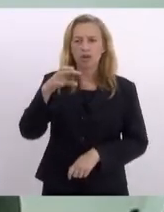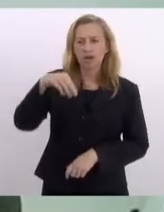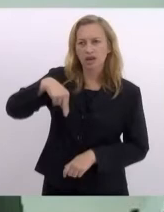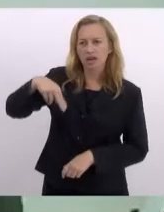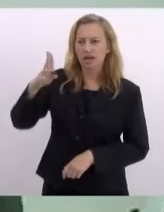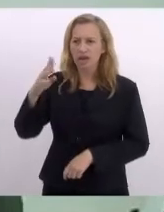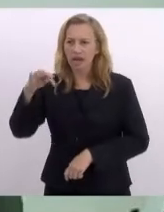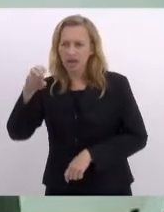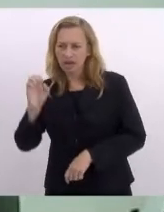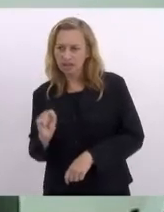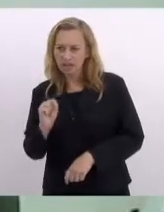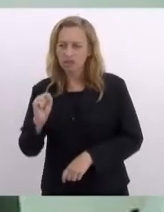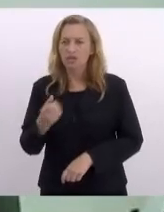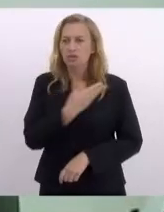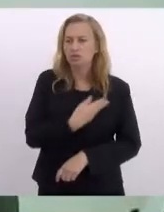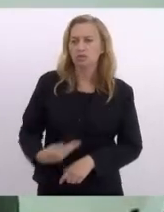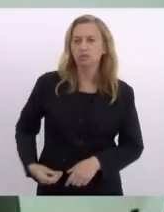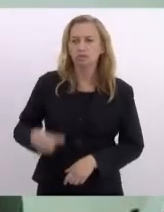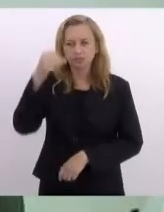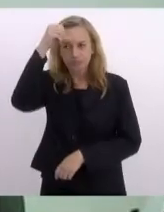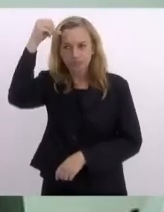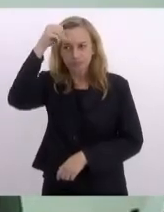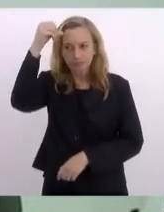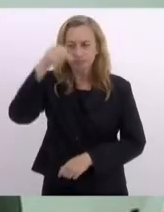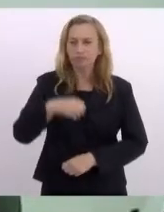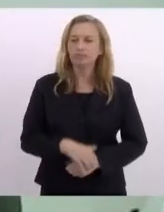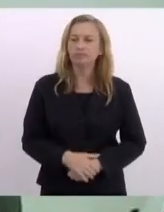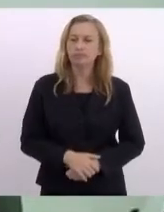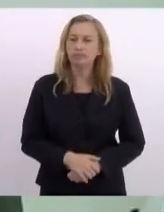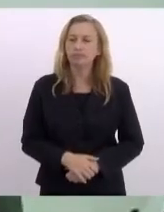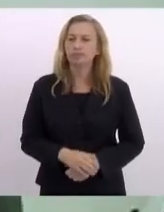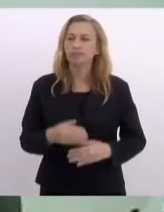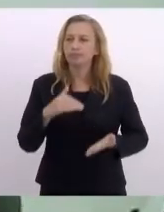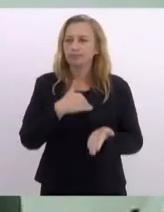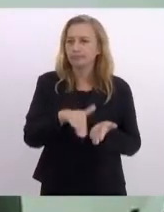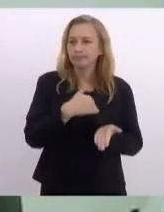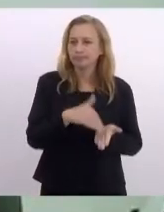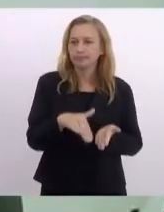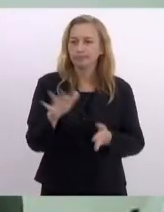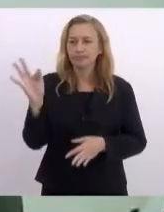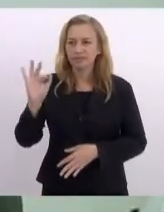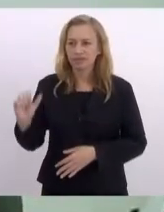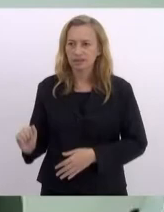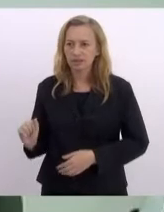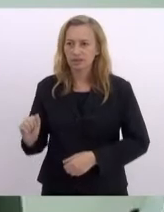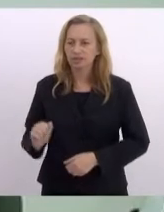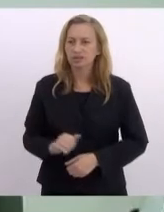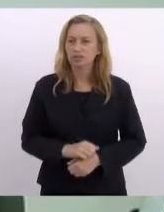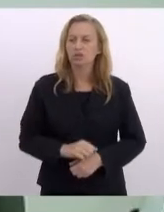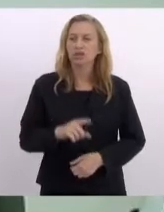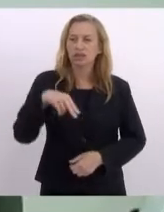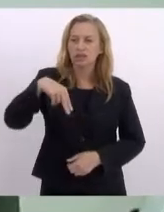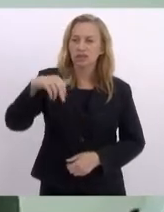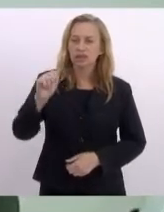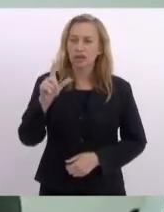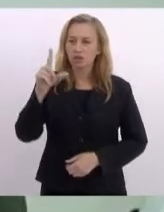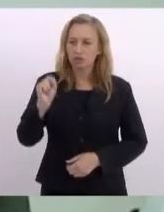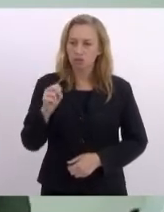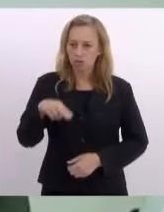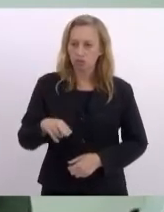o governador Cláudio Castro e o secretário de Fazenda, Nelson